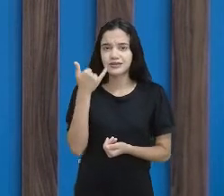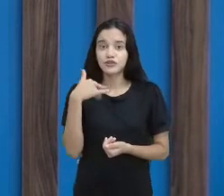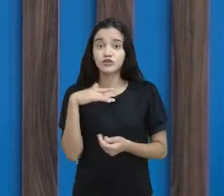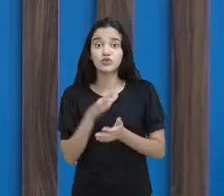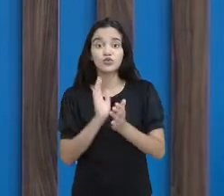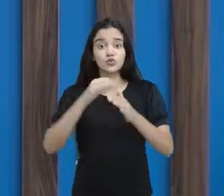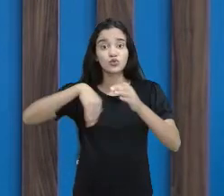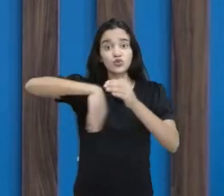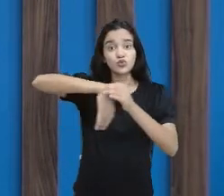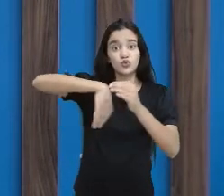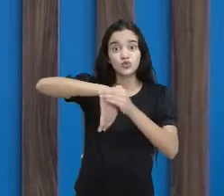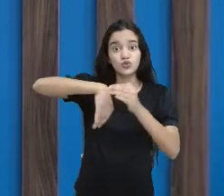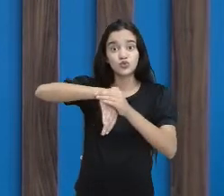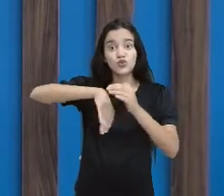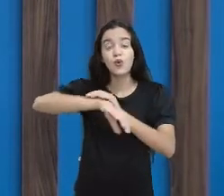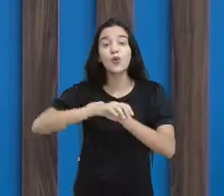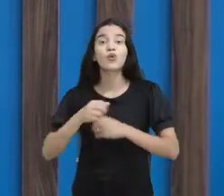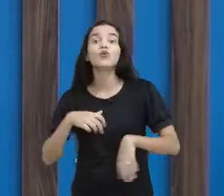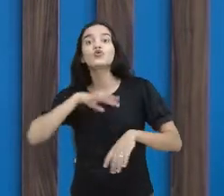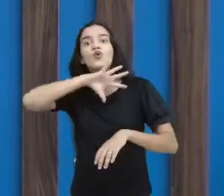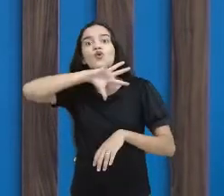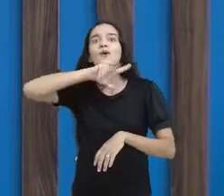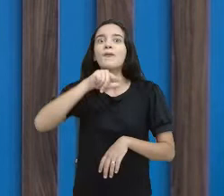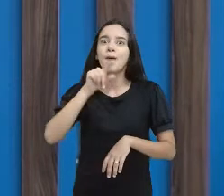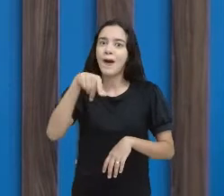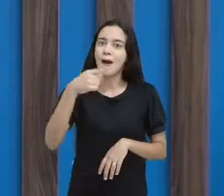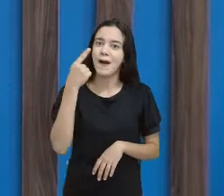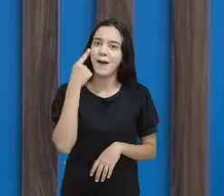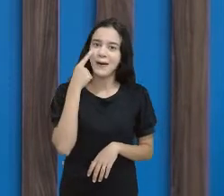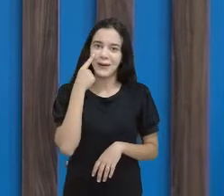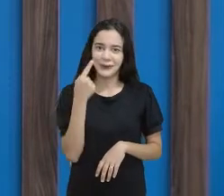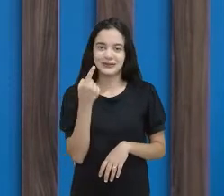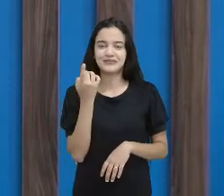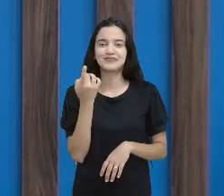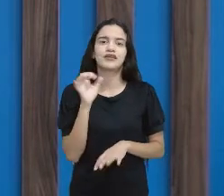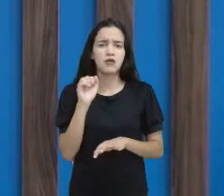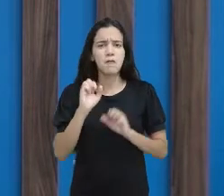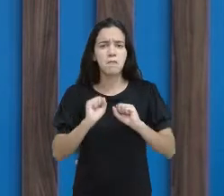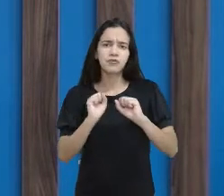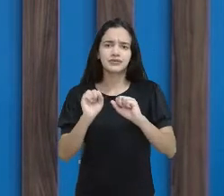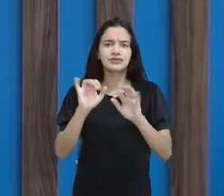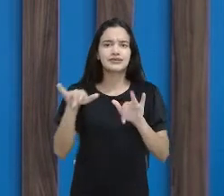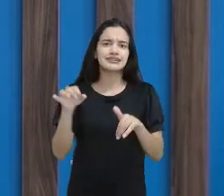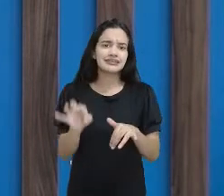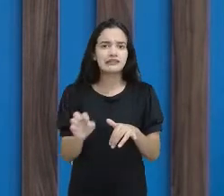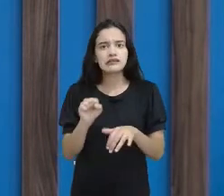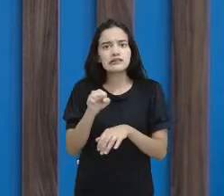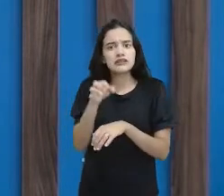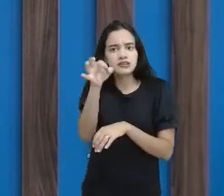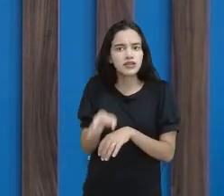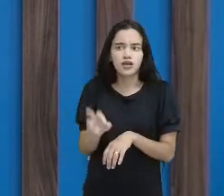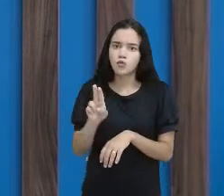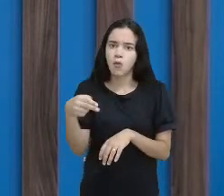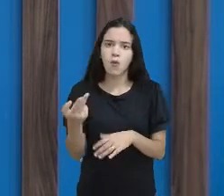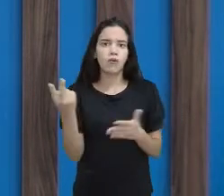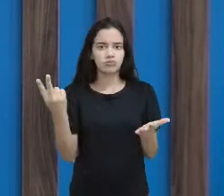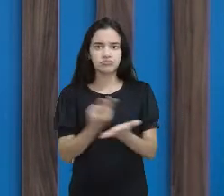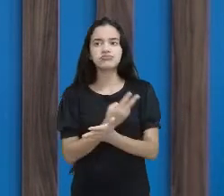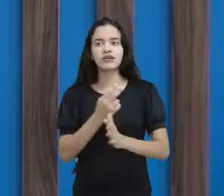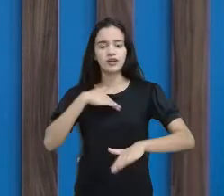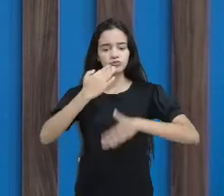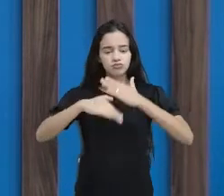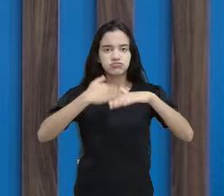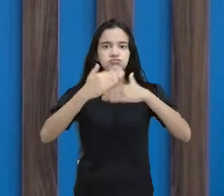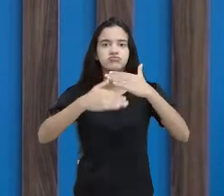dele hoje. Gente, quando estiver falando assim, opa, olha o VAR! Eu vou dizer se está certo ou errado, se tem alguma coisa errada. E aí a gente vai desenvolver